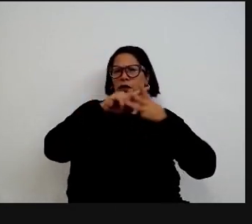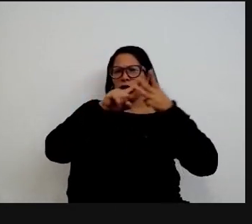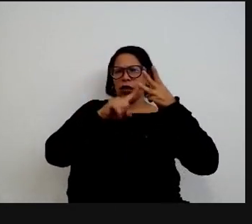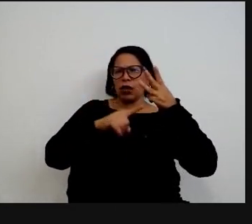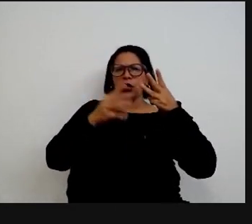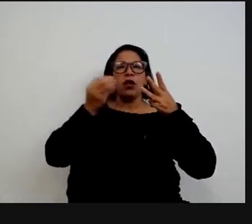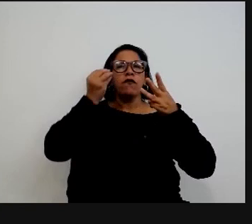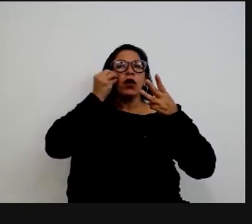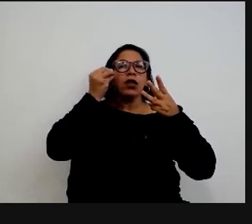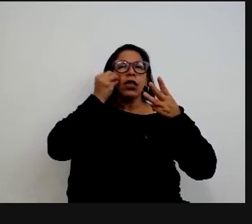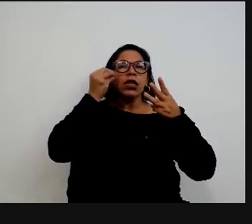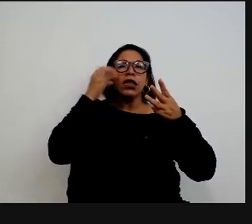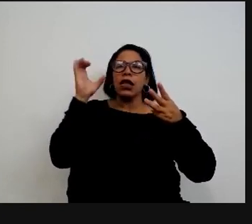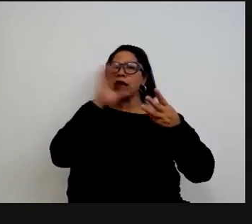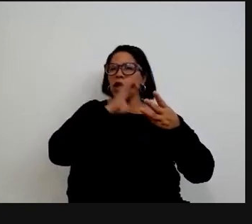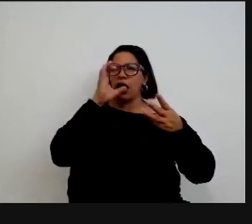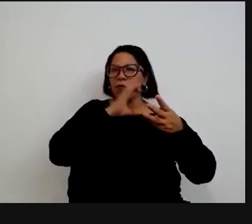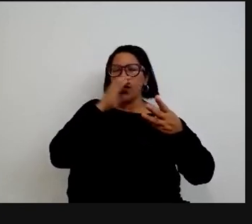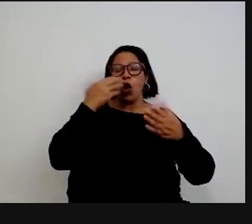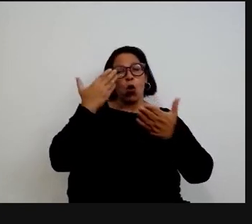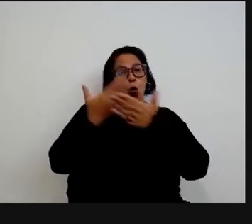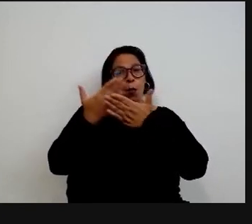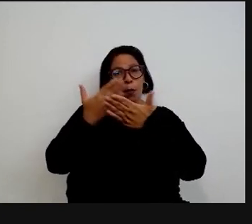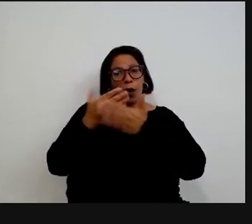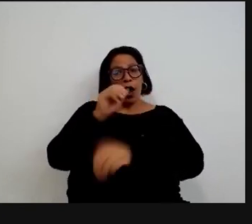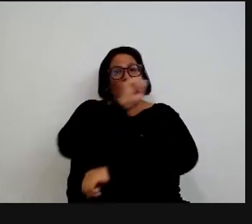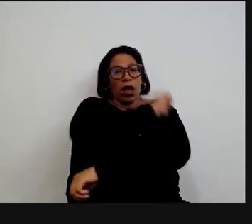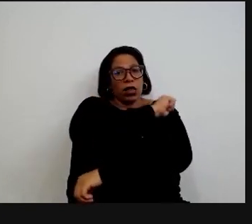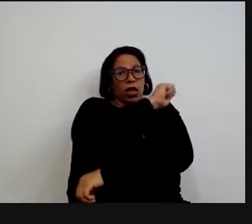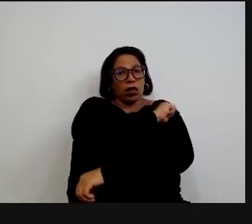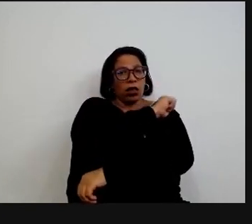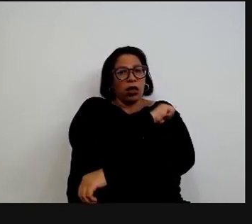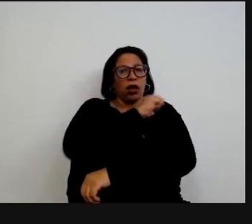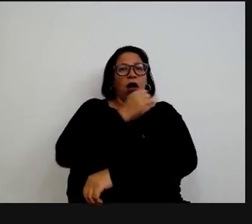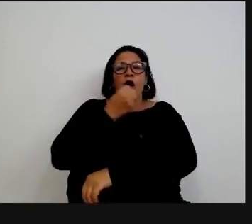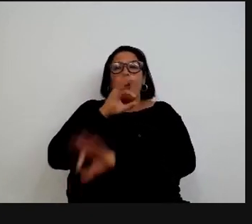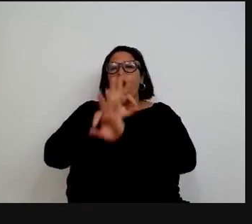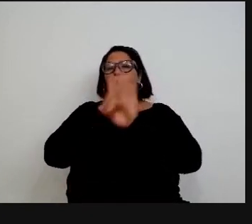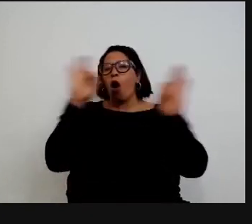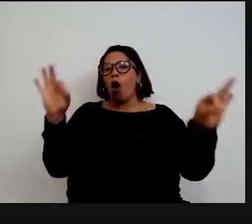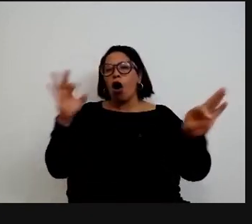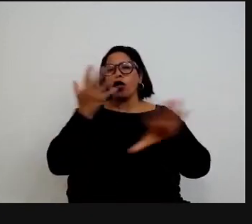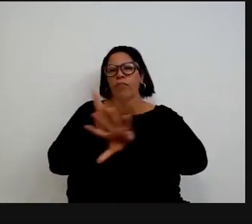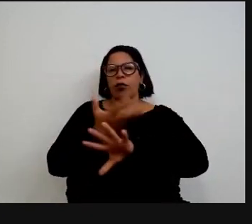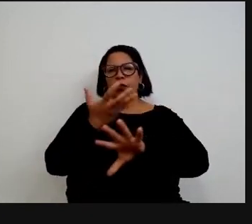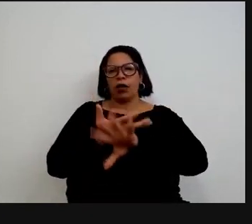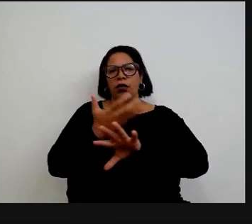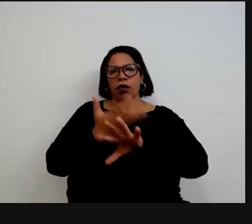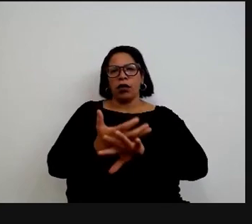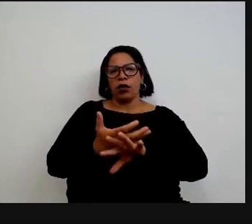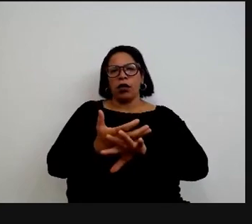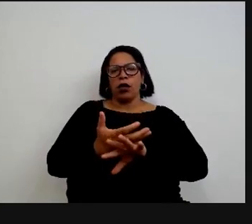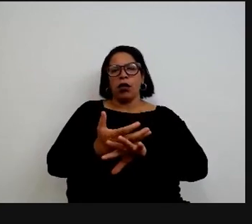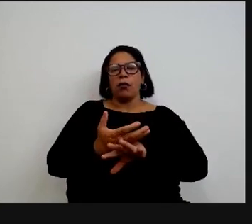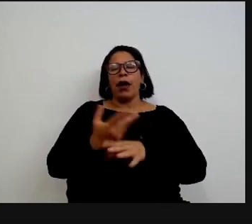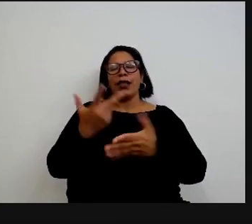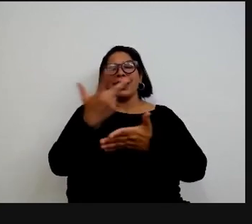questões, vou tentar ser super rápido. Quando eu era estudante, eu era muito bom em todas as matérias, mas chegou a